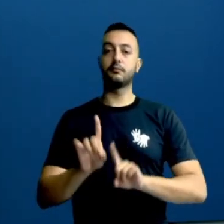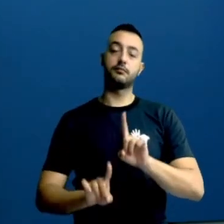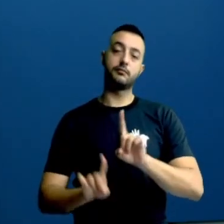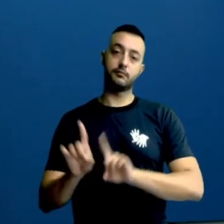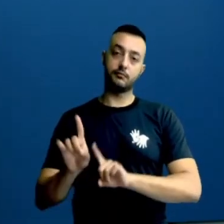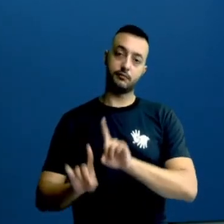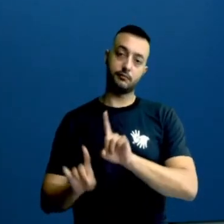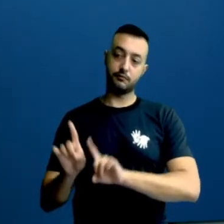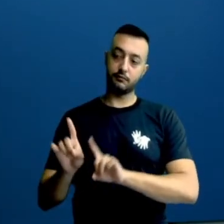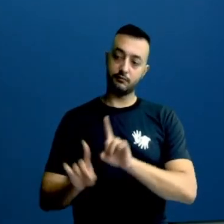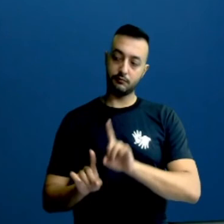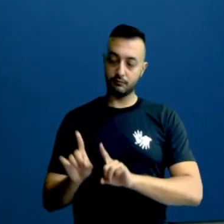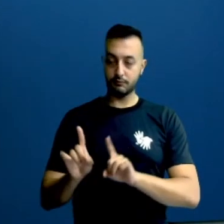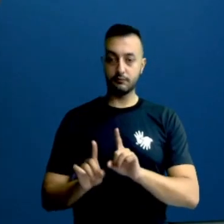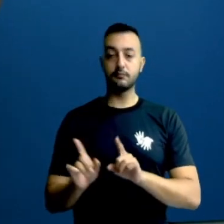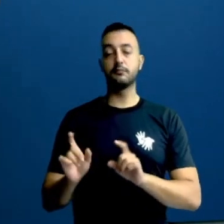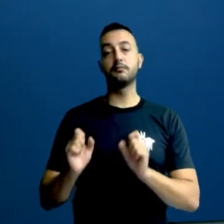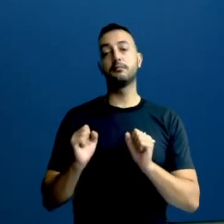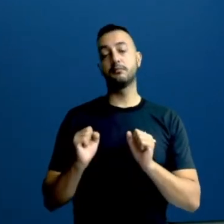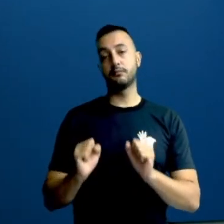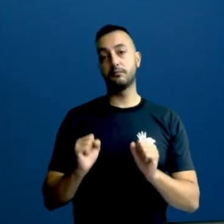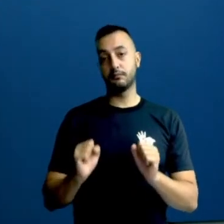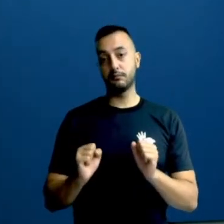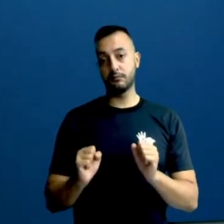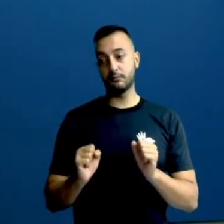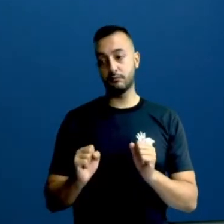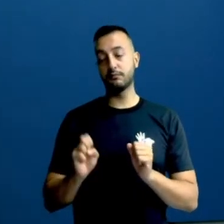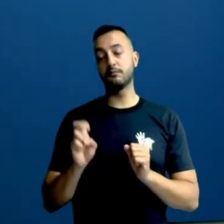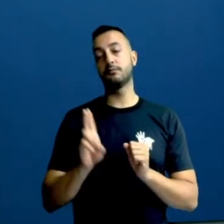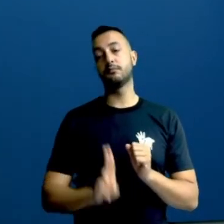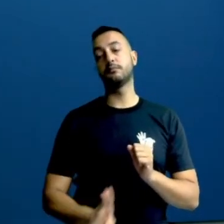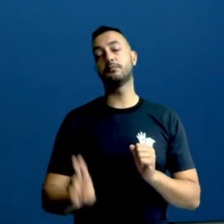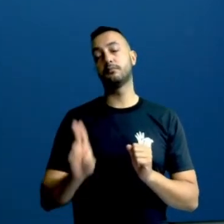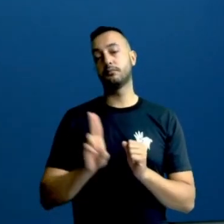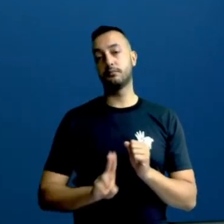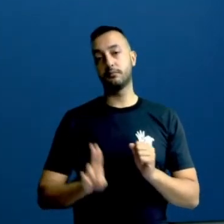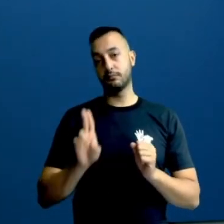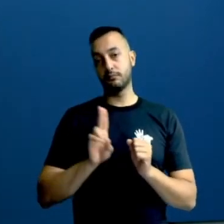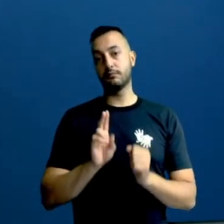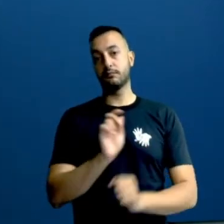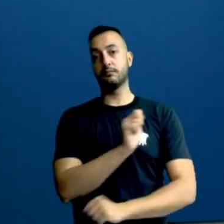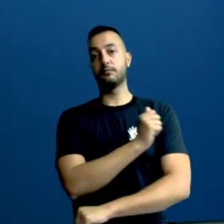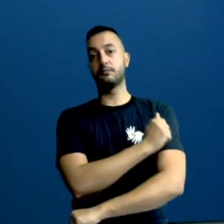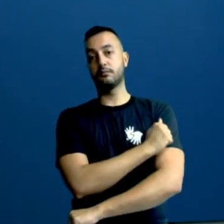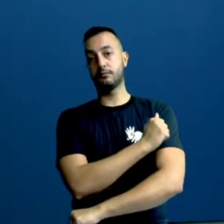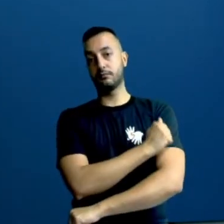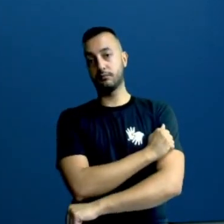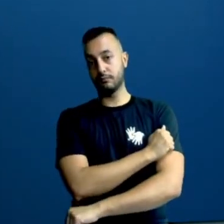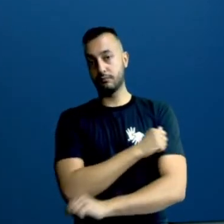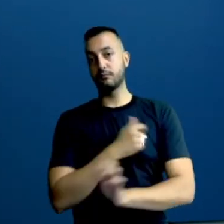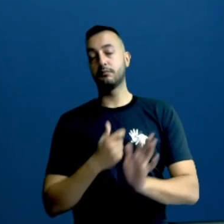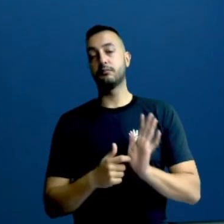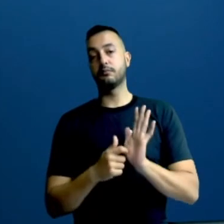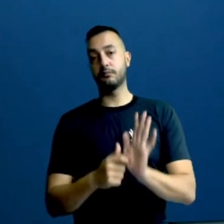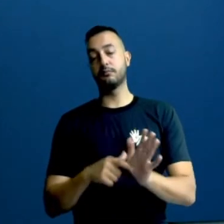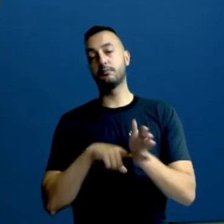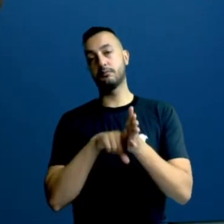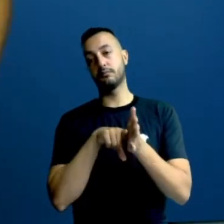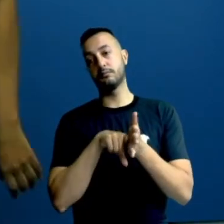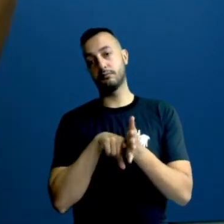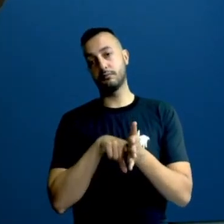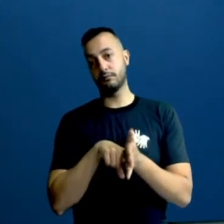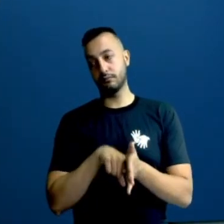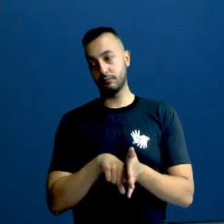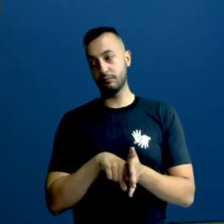gráfico de colunas que poderia ser usado pelo nosso aluno para representar sua pesquisa é